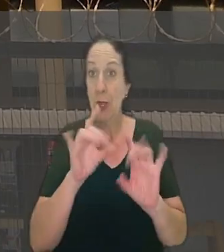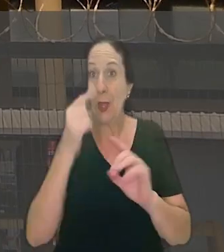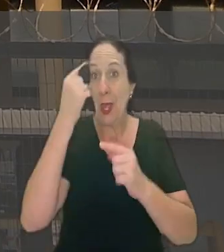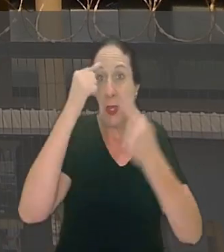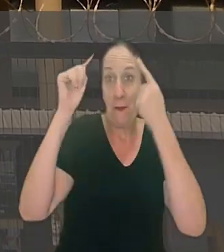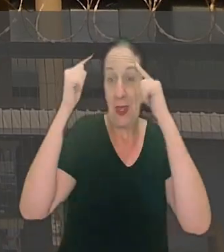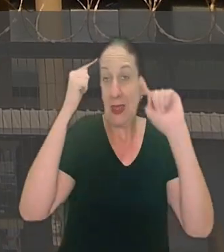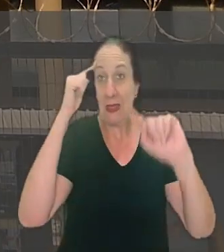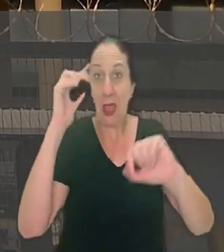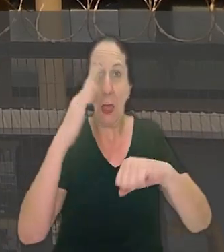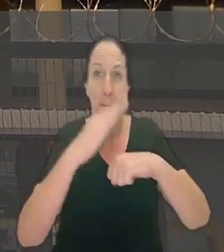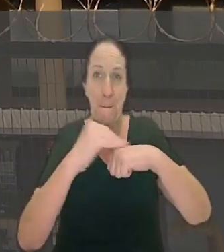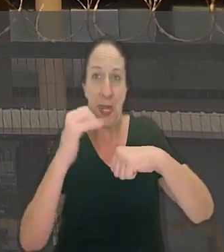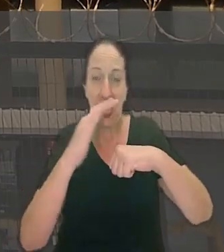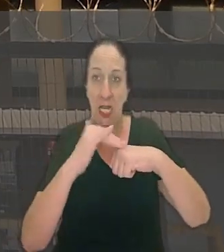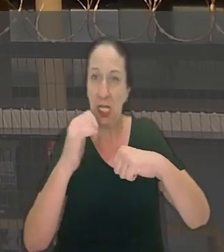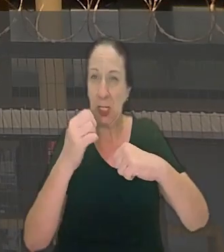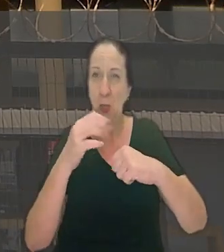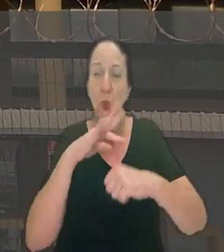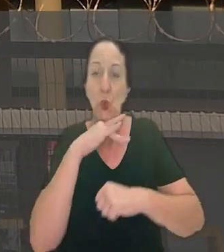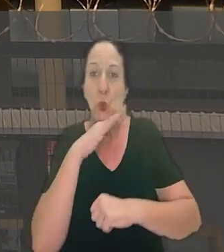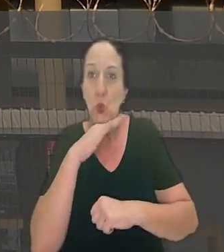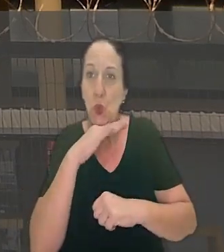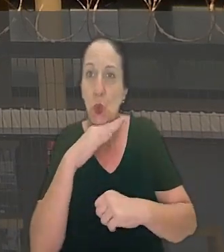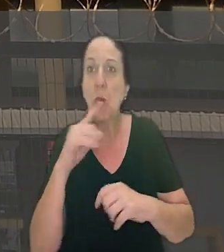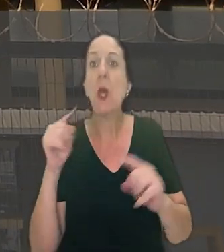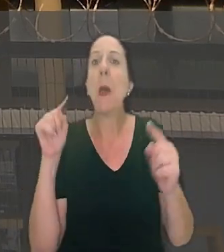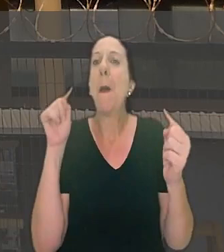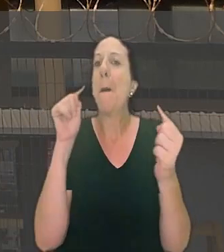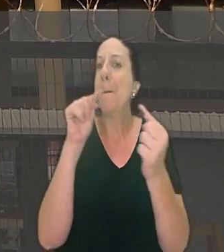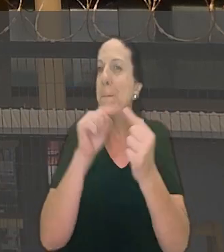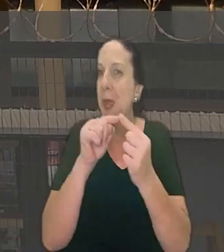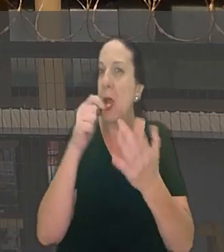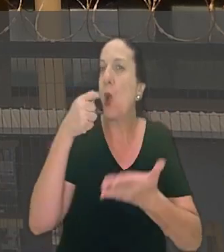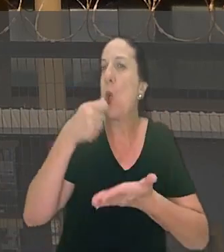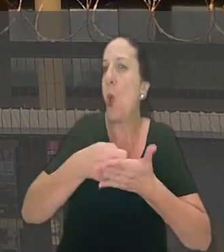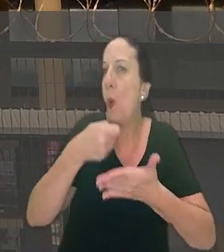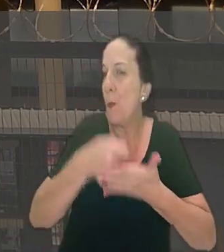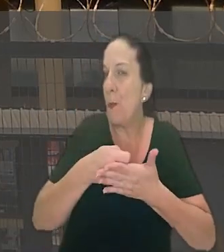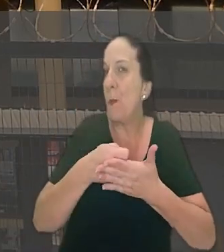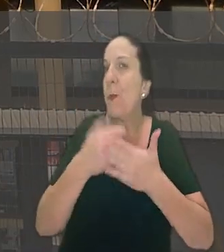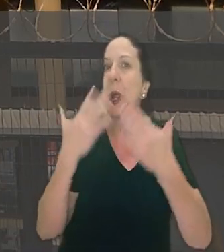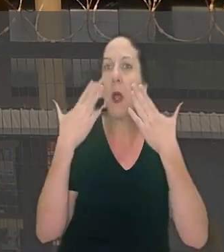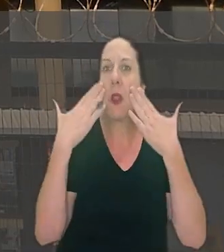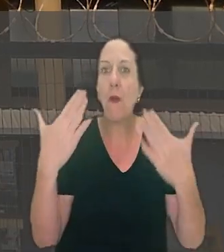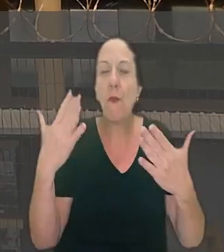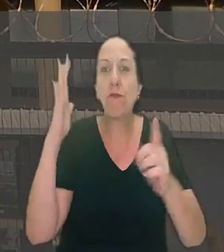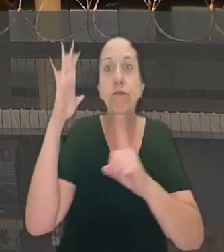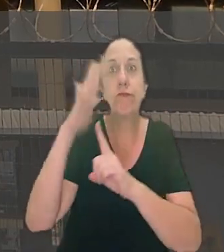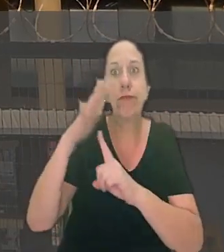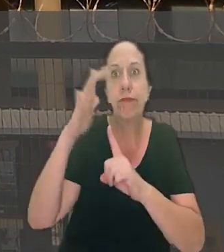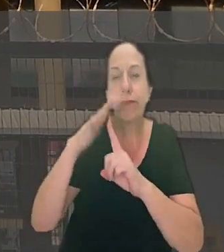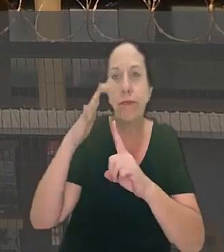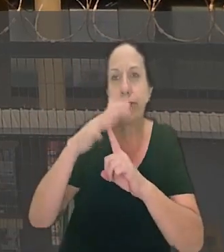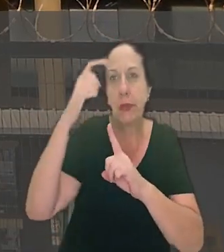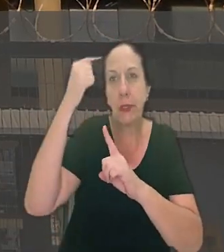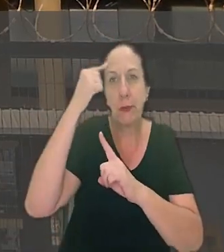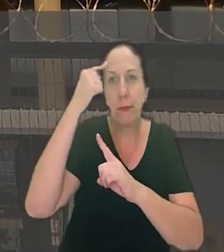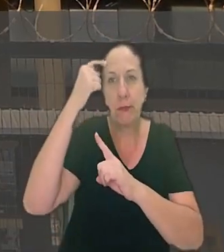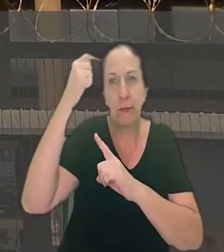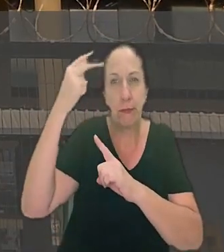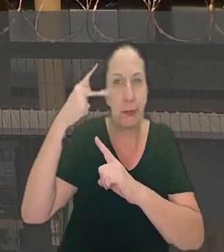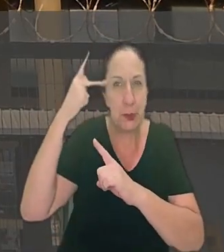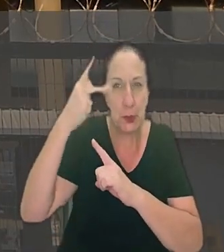de vendas inventava apelidos pejorativos. Além disso, o cumprimento de metas envolvia cobranças públicas, pressão psicológica,